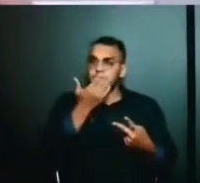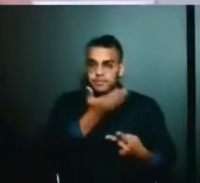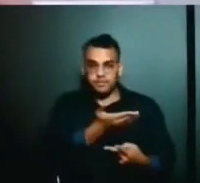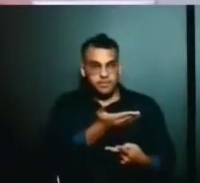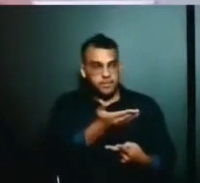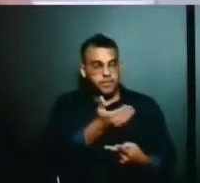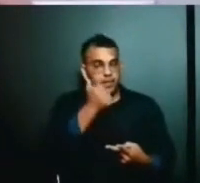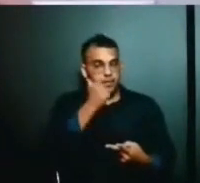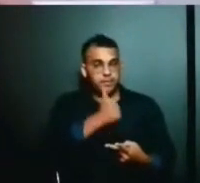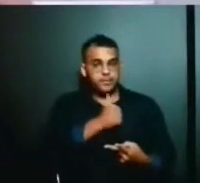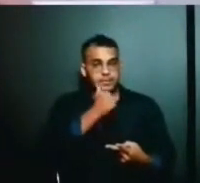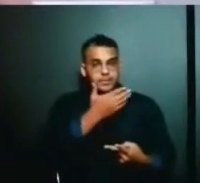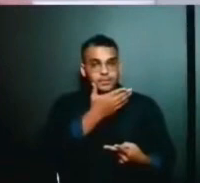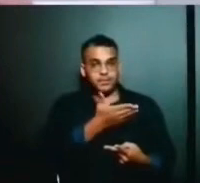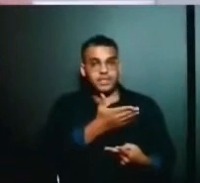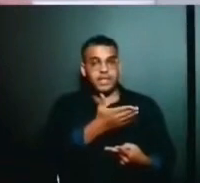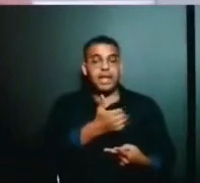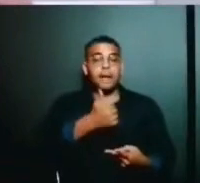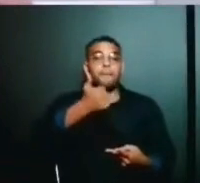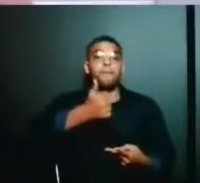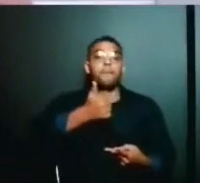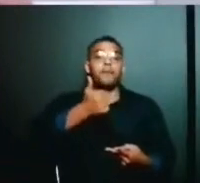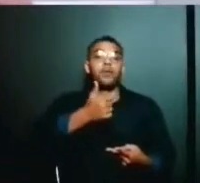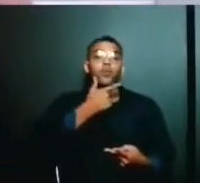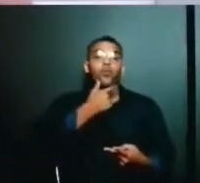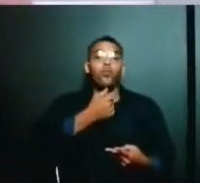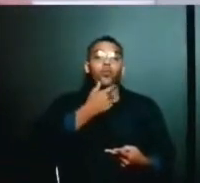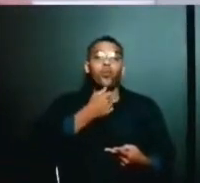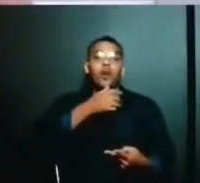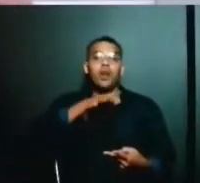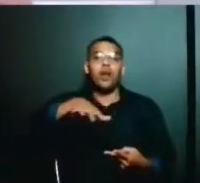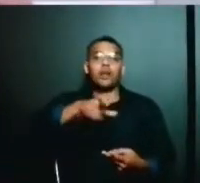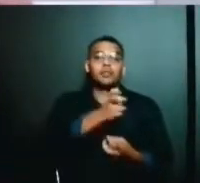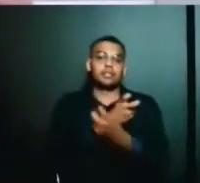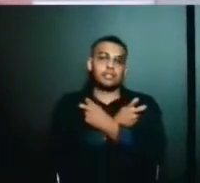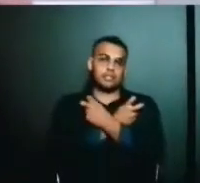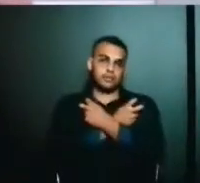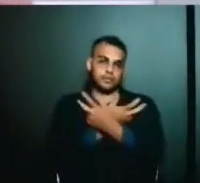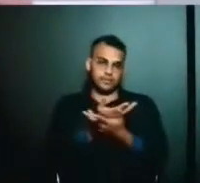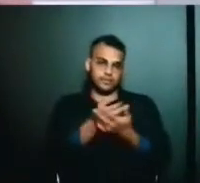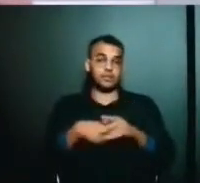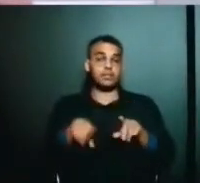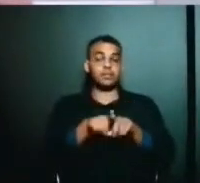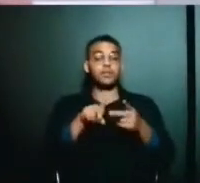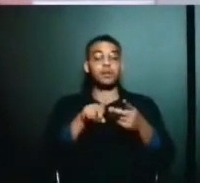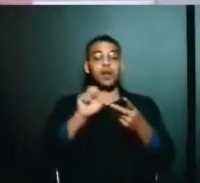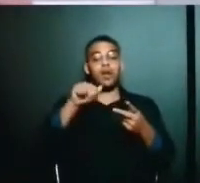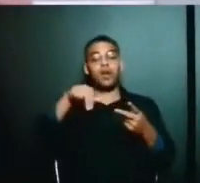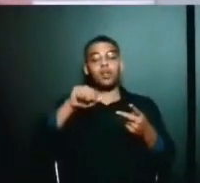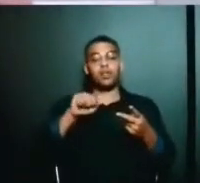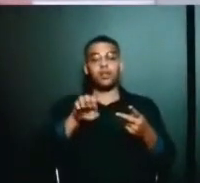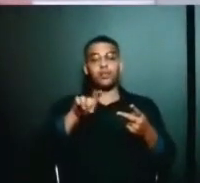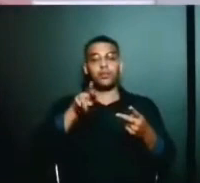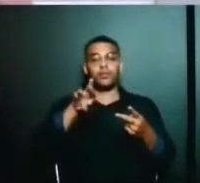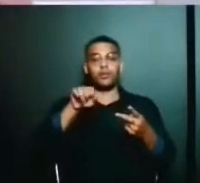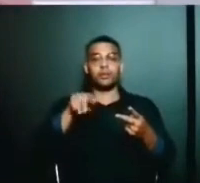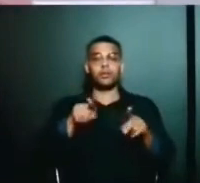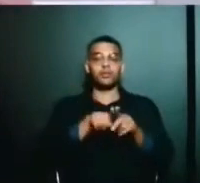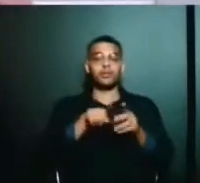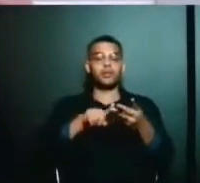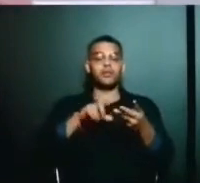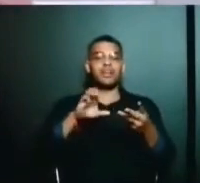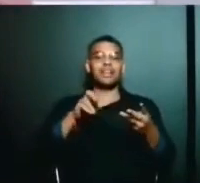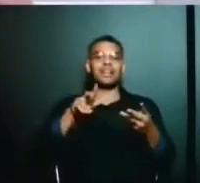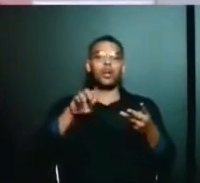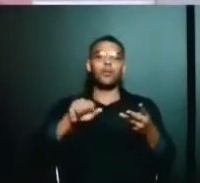Hatshepsut foi a primeira faraó, né? Aneduana, que era filha de Sargão, foi essa escritora e literata. A gente teve também Cleópatra, a gente